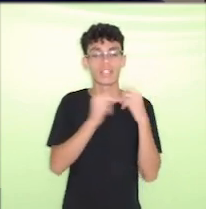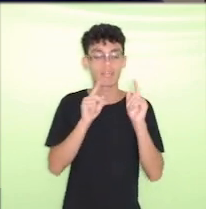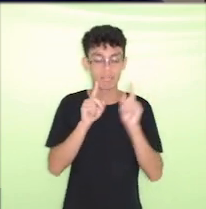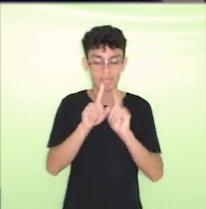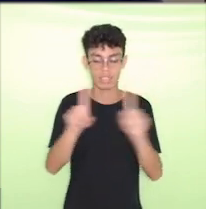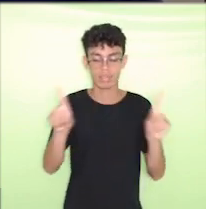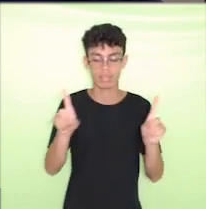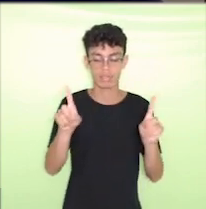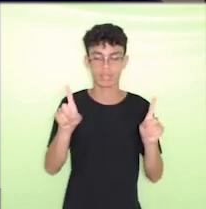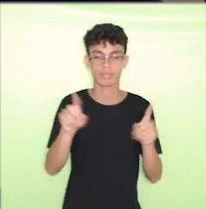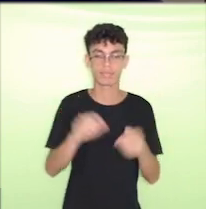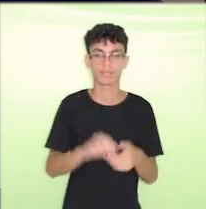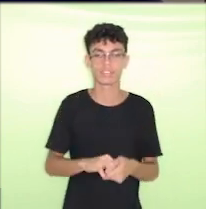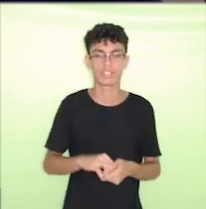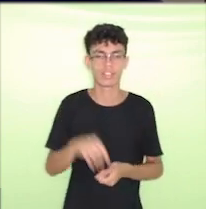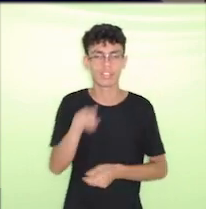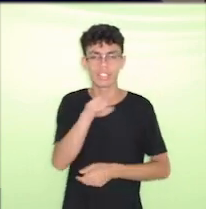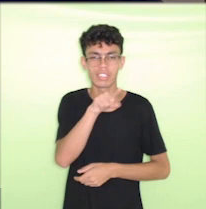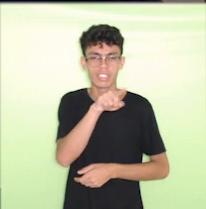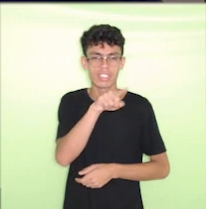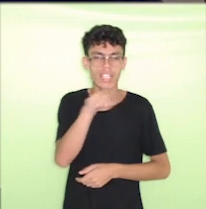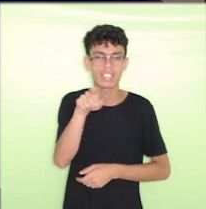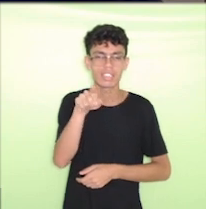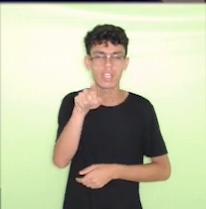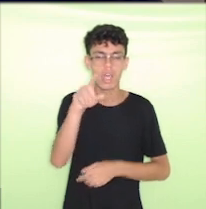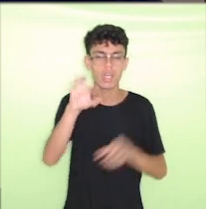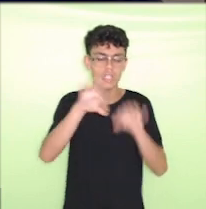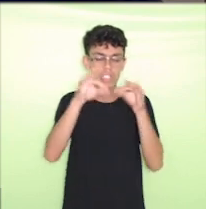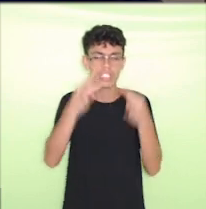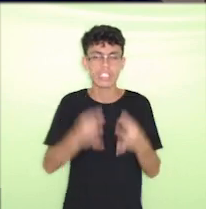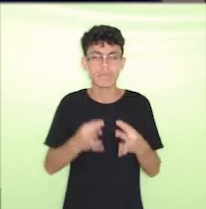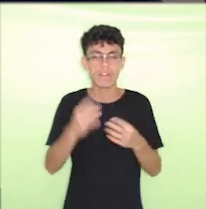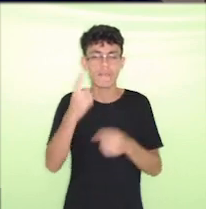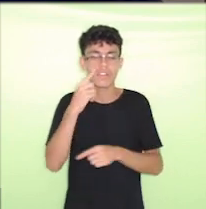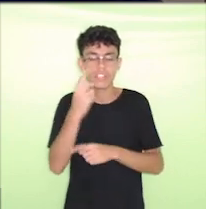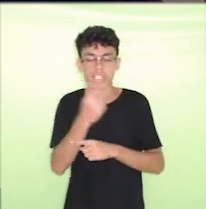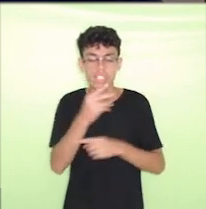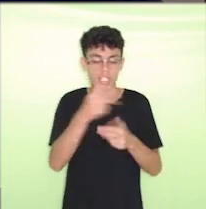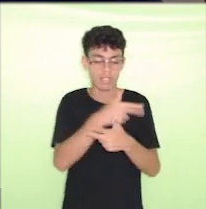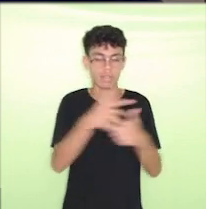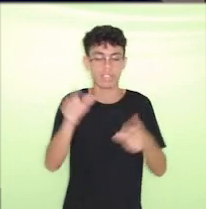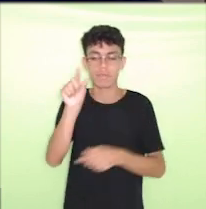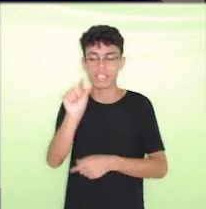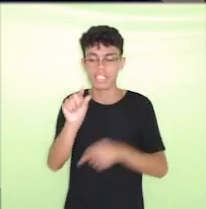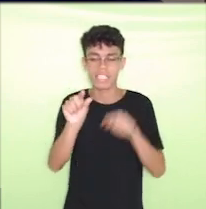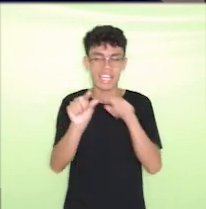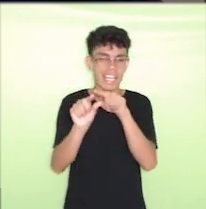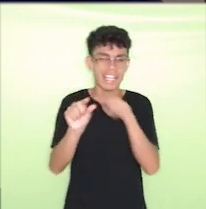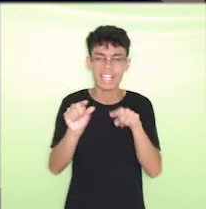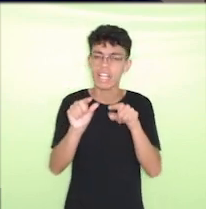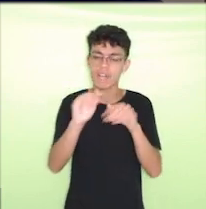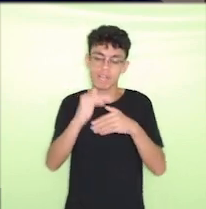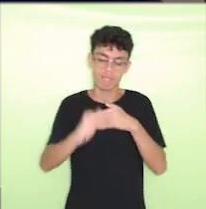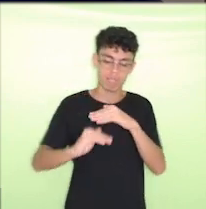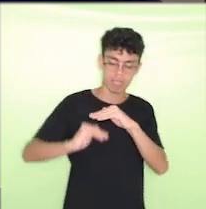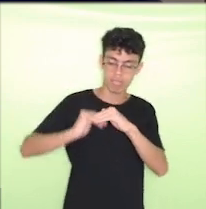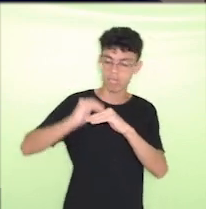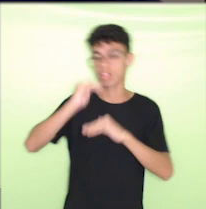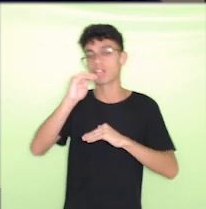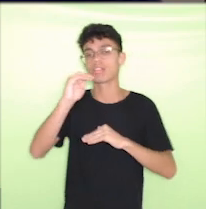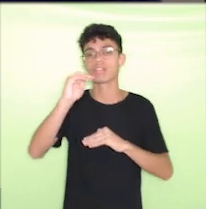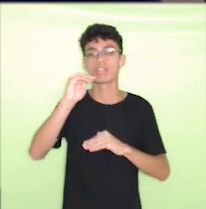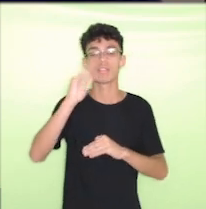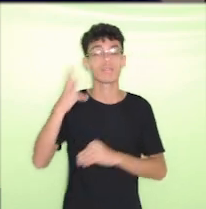Você não será mais o simples vigia das coisas pequenas mas irá gradativamente adquirindo